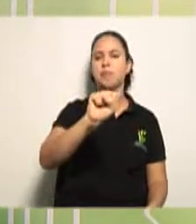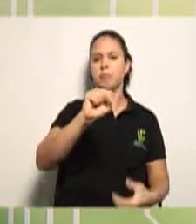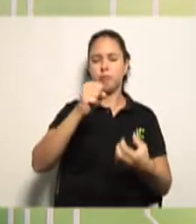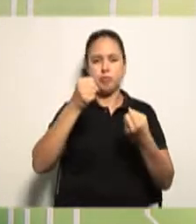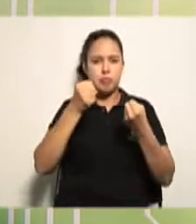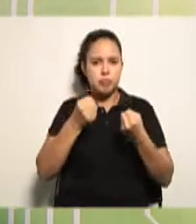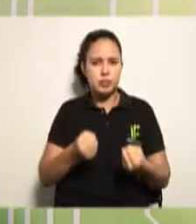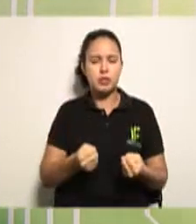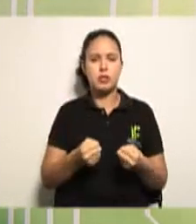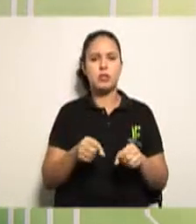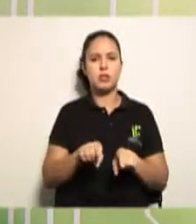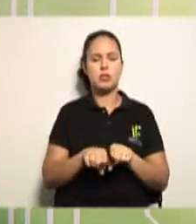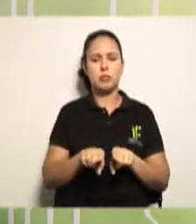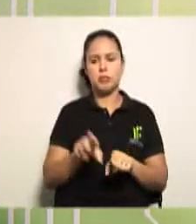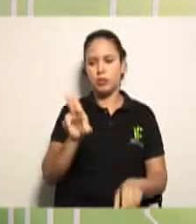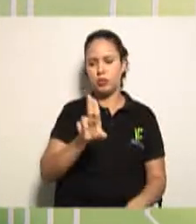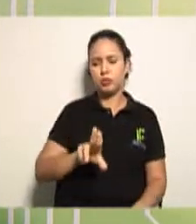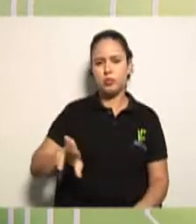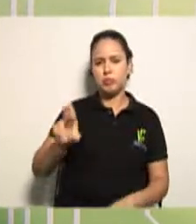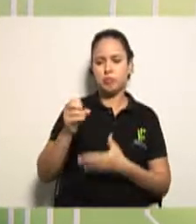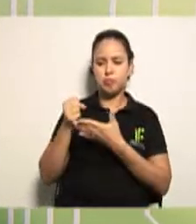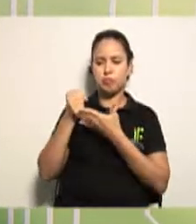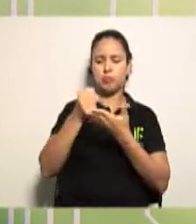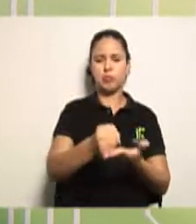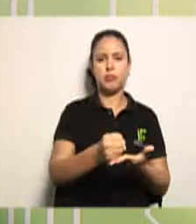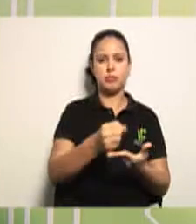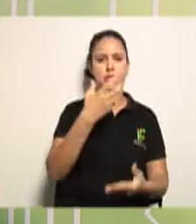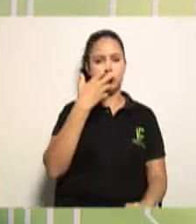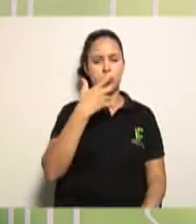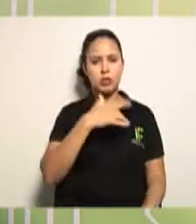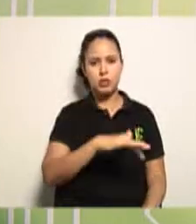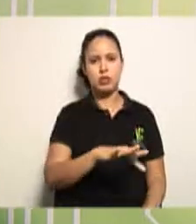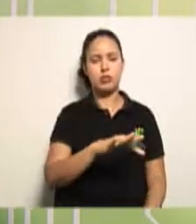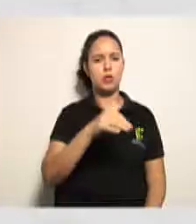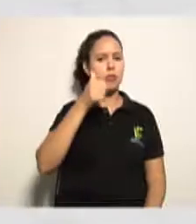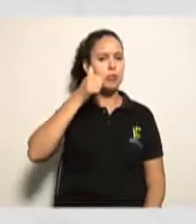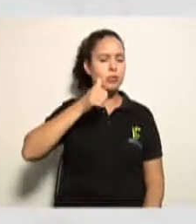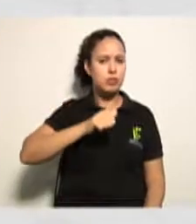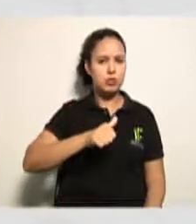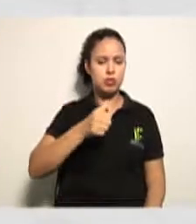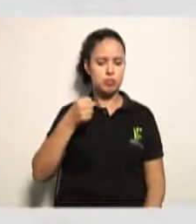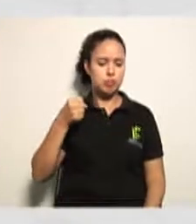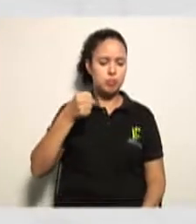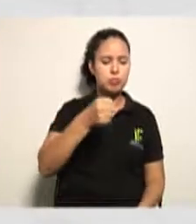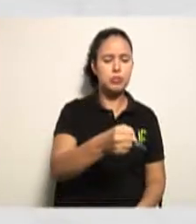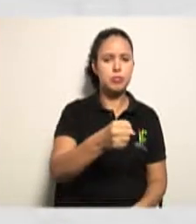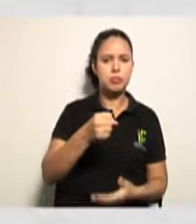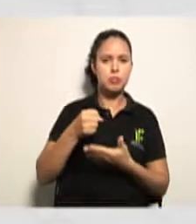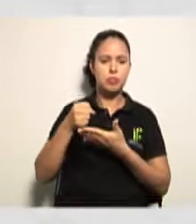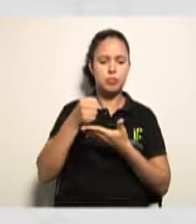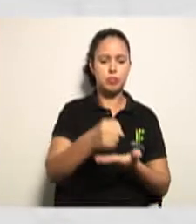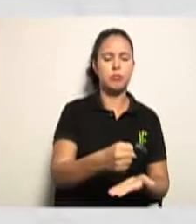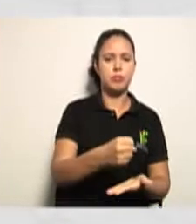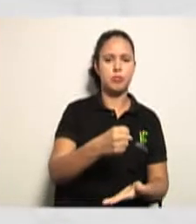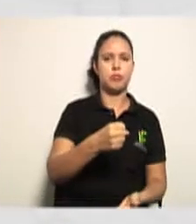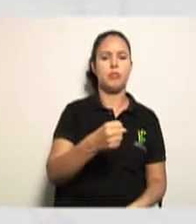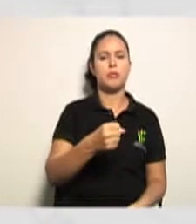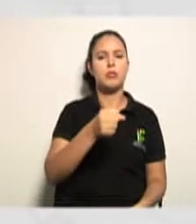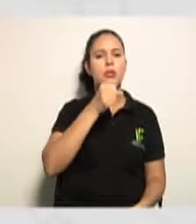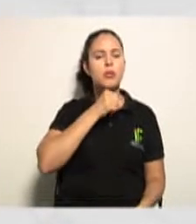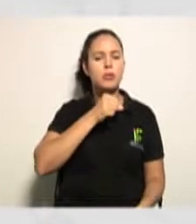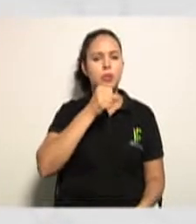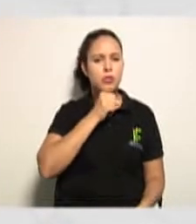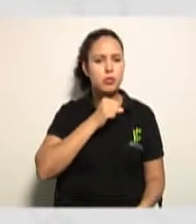utilização indiscriminada de crianças. As crianças trabalhavam, as mulheres trabalhavam, os idosos, eles trabalhavam